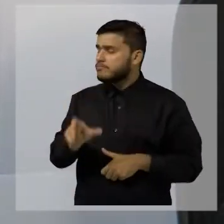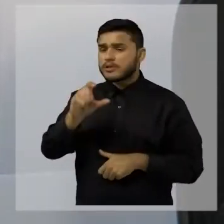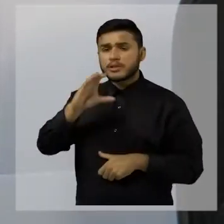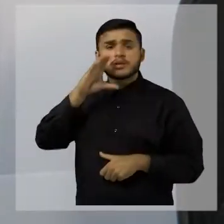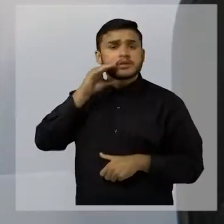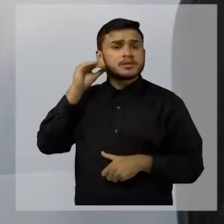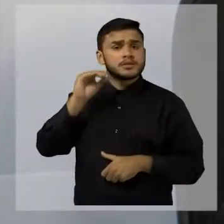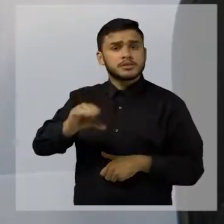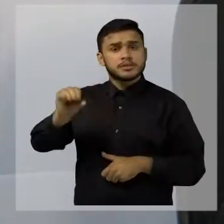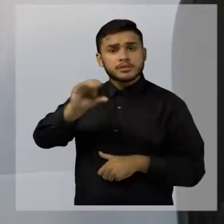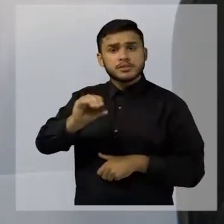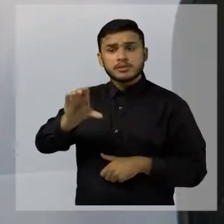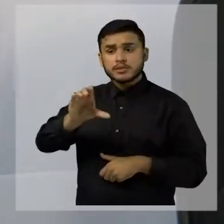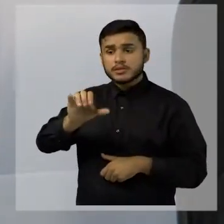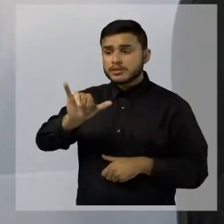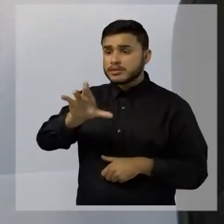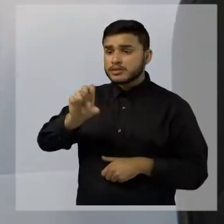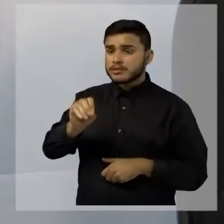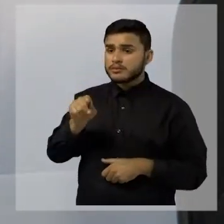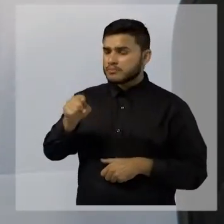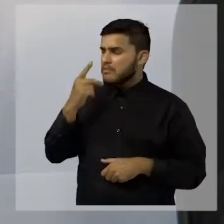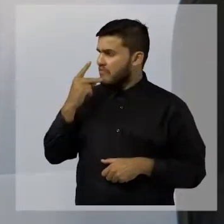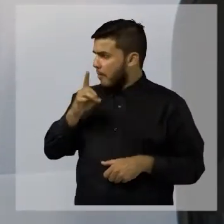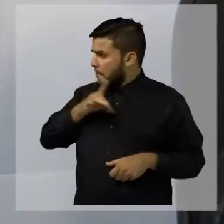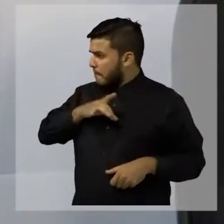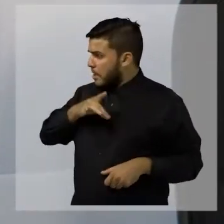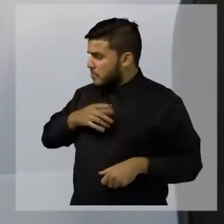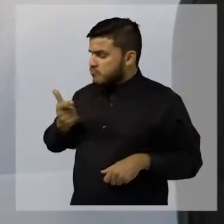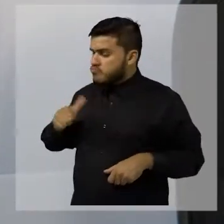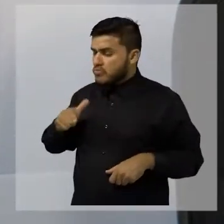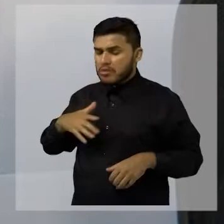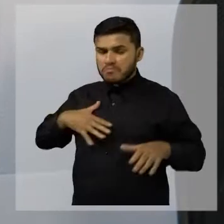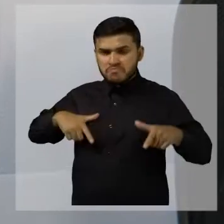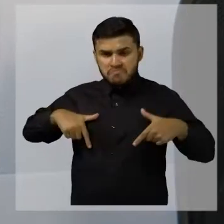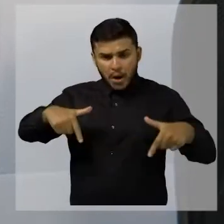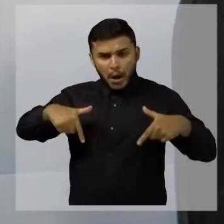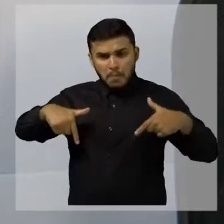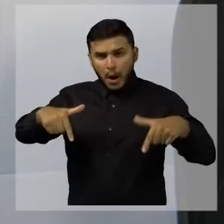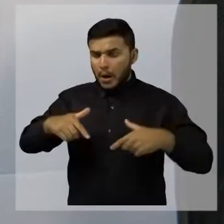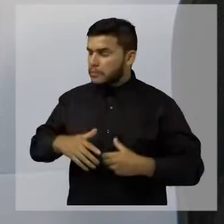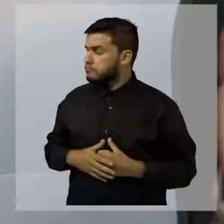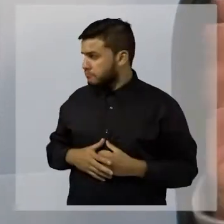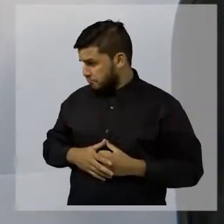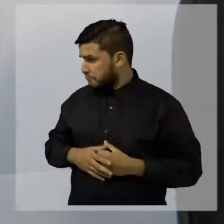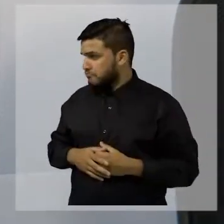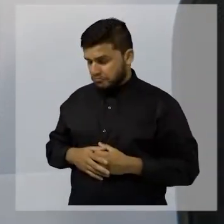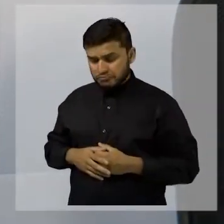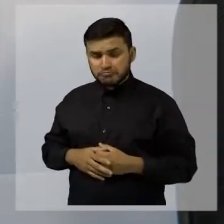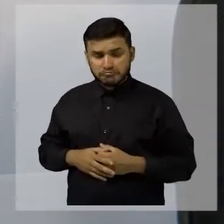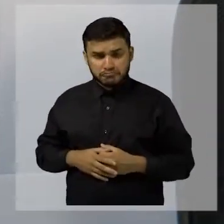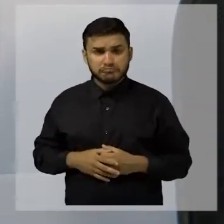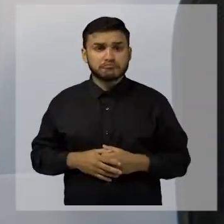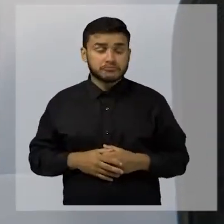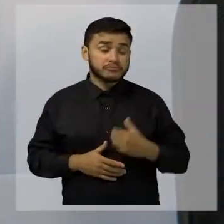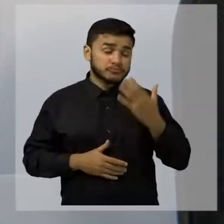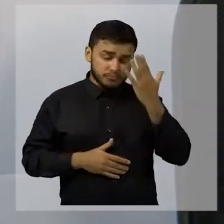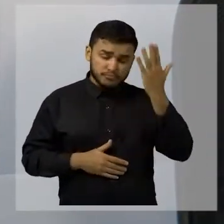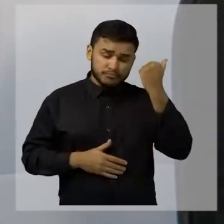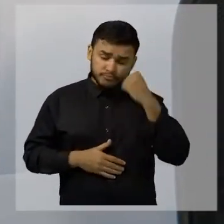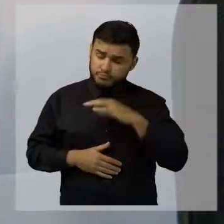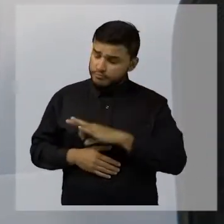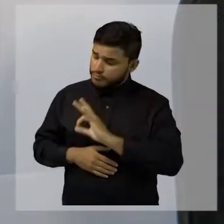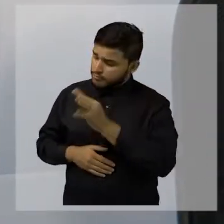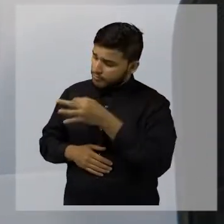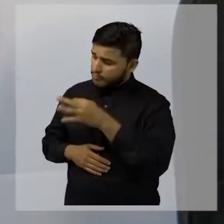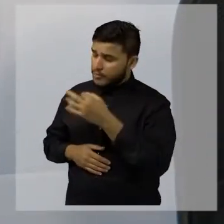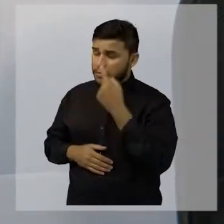homem que não tem medo, desbravador tal. Porque está acontecendo o fato que a gente tem que botar